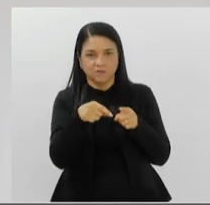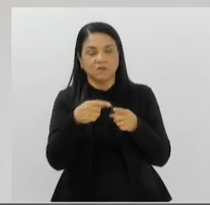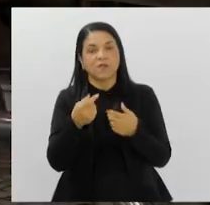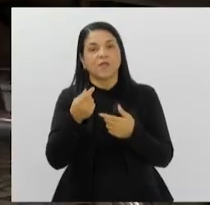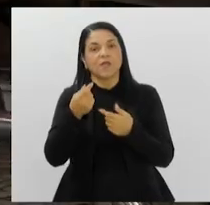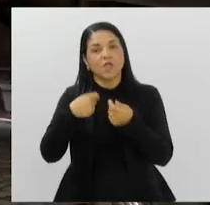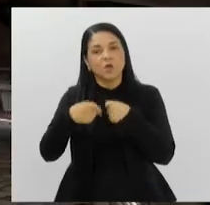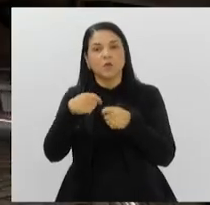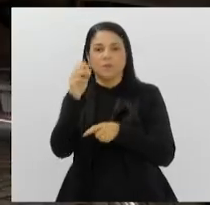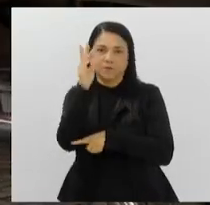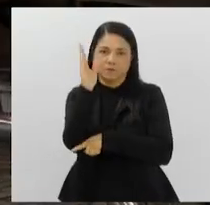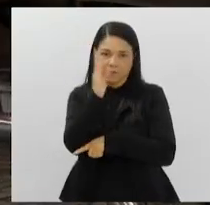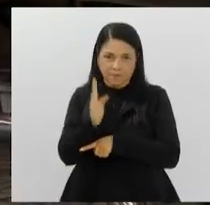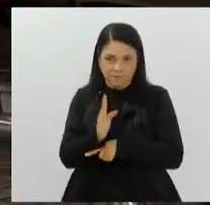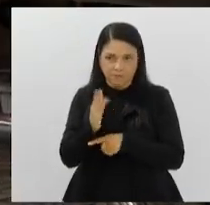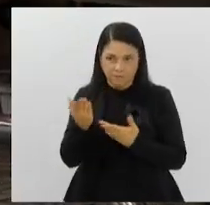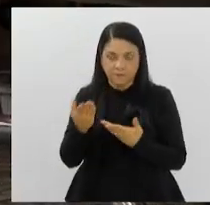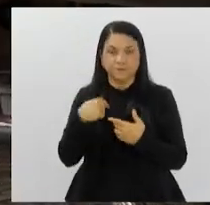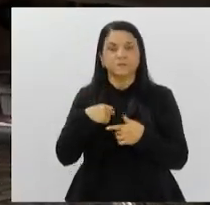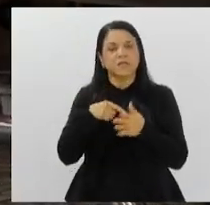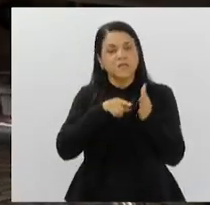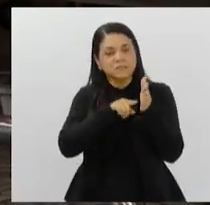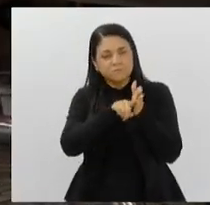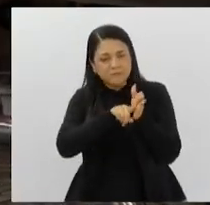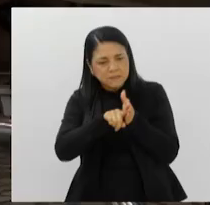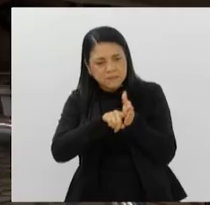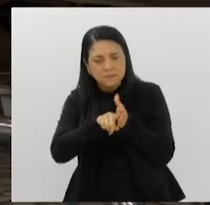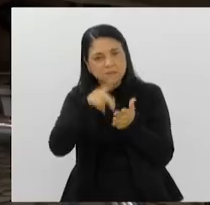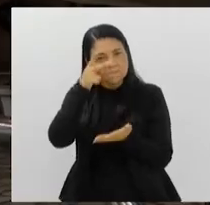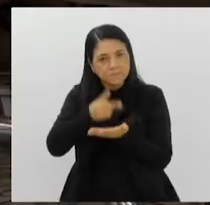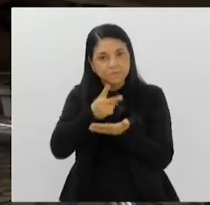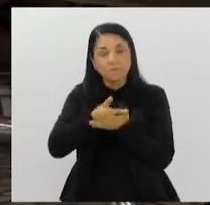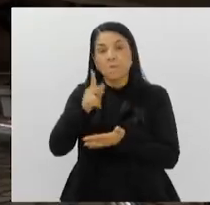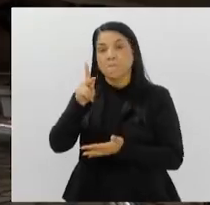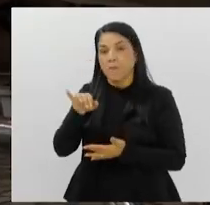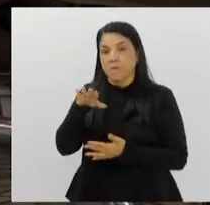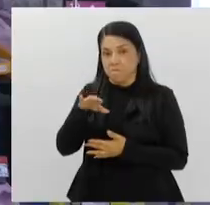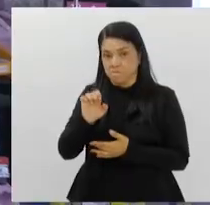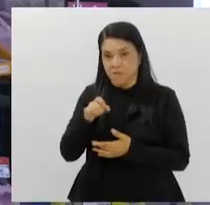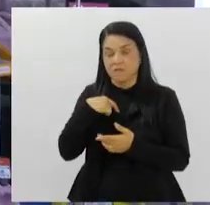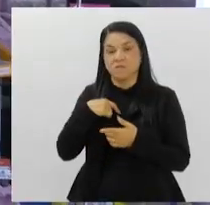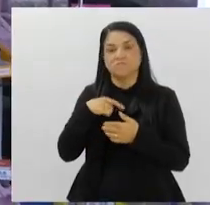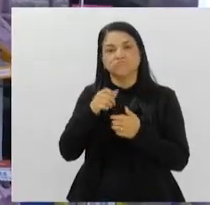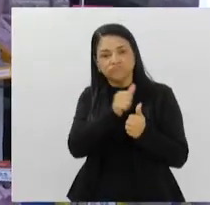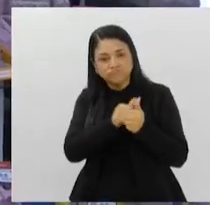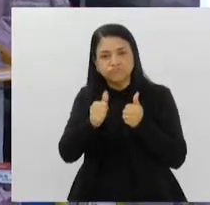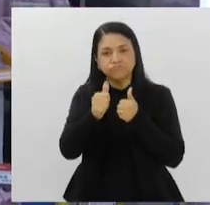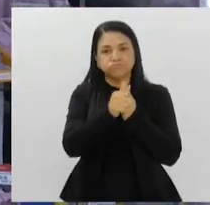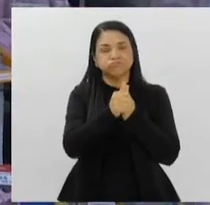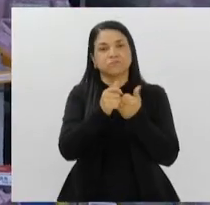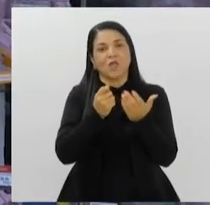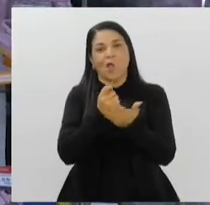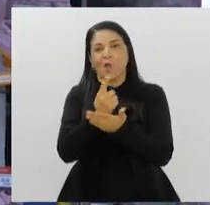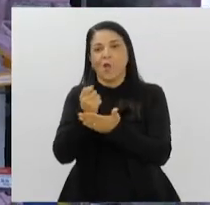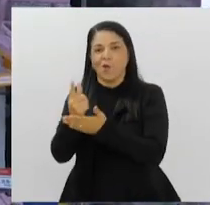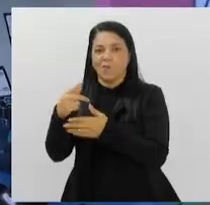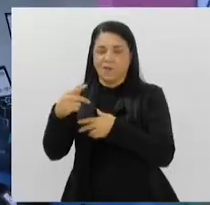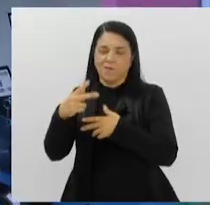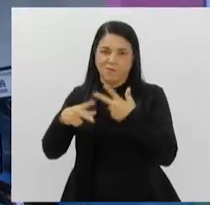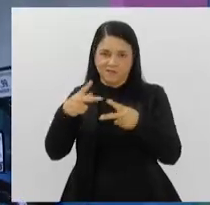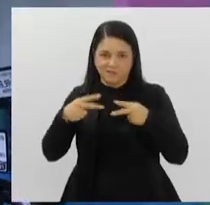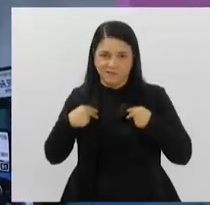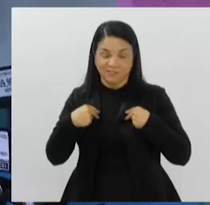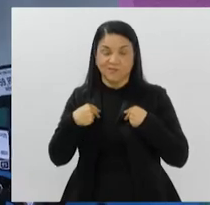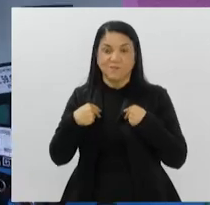país. Ainda segundo a mesma pesquisa, os pais das crianças continuam sendo os protagonistas na hora de presentear,